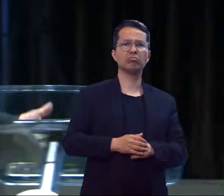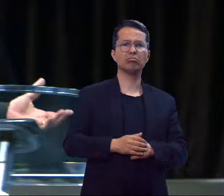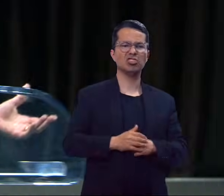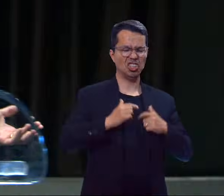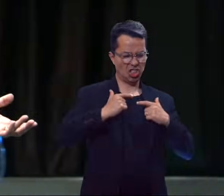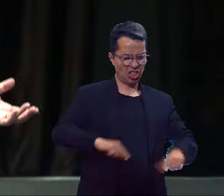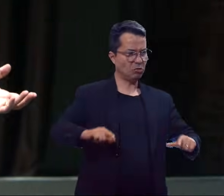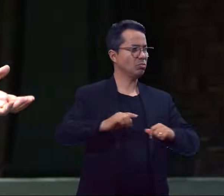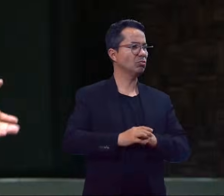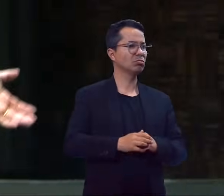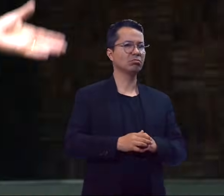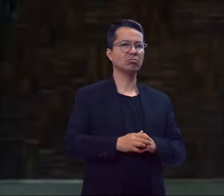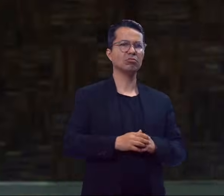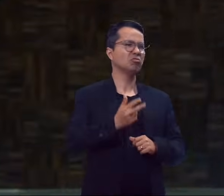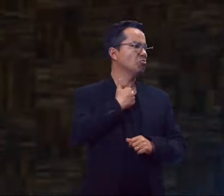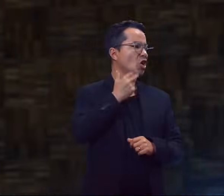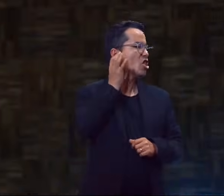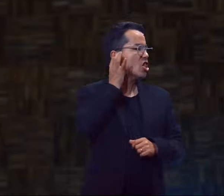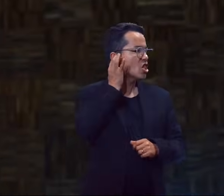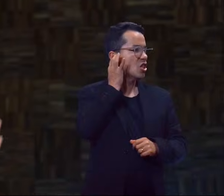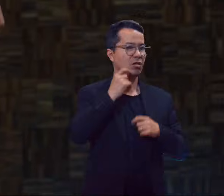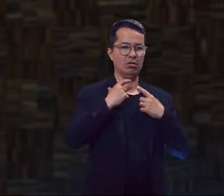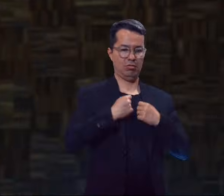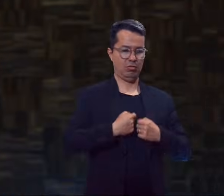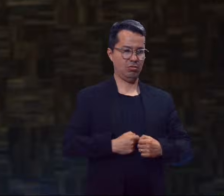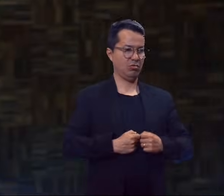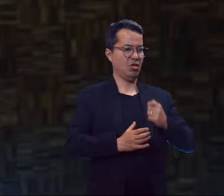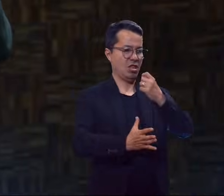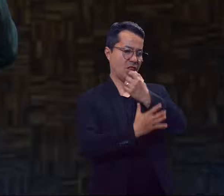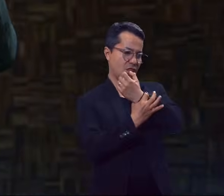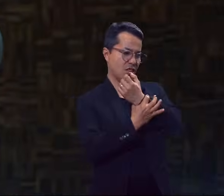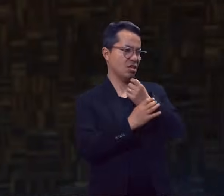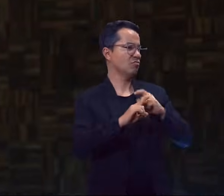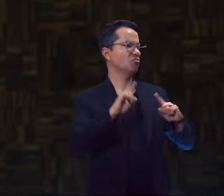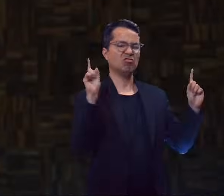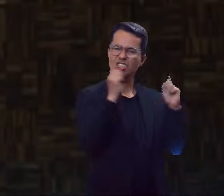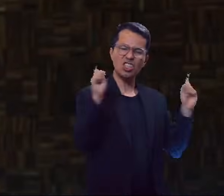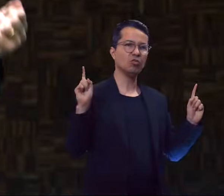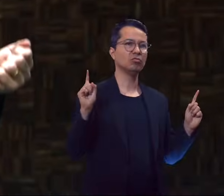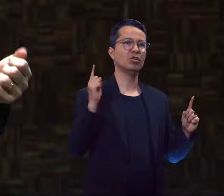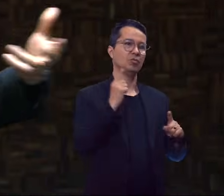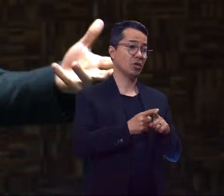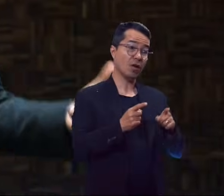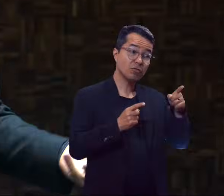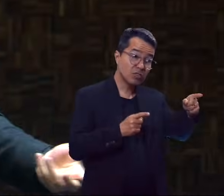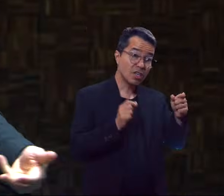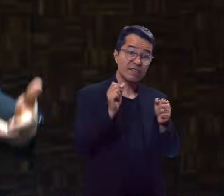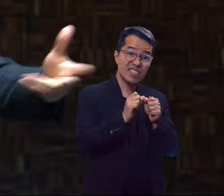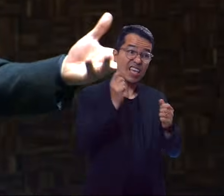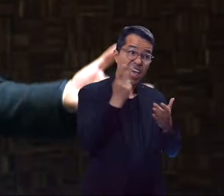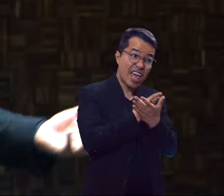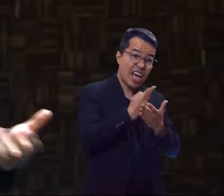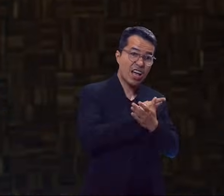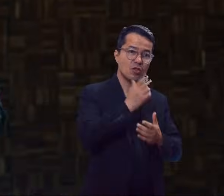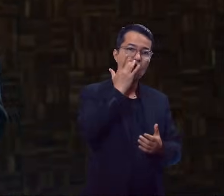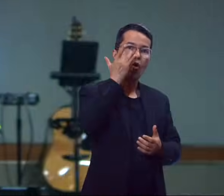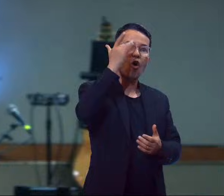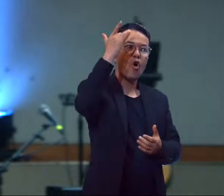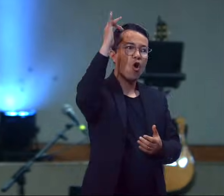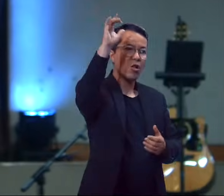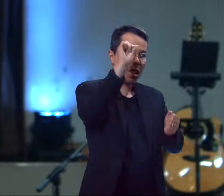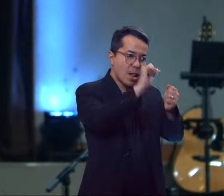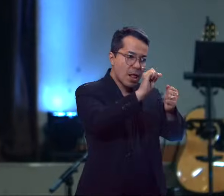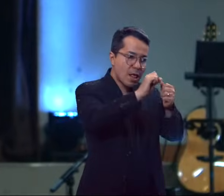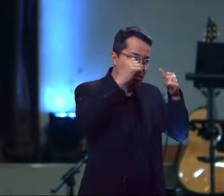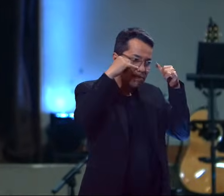luto. Deus estava indo embora. Então, é para tirar os brincos, os braceletes. Era uma maneira